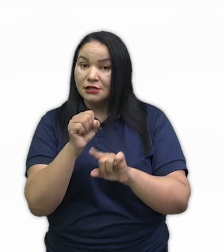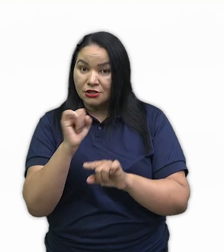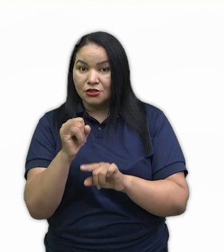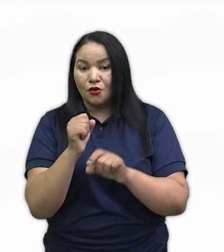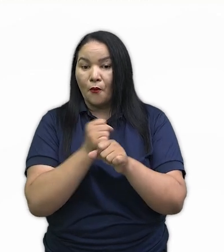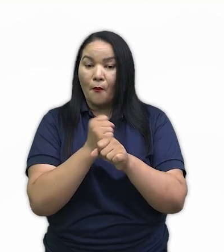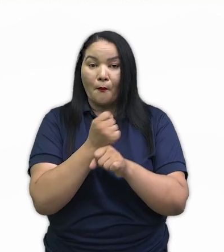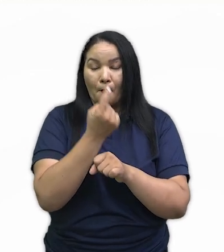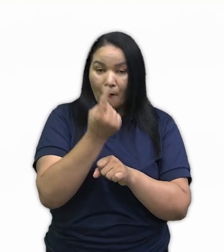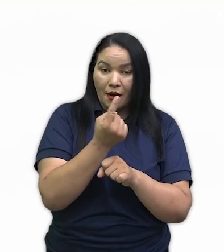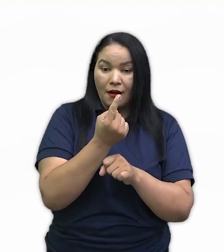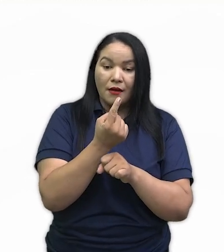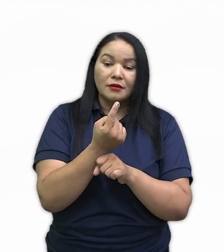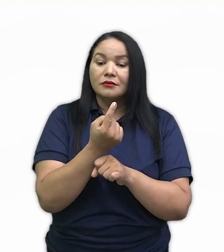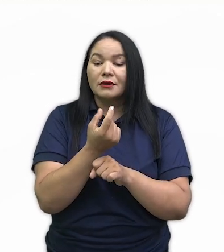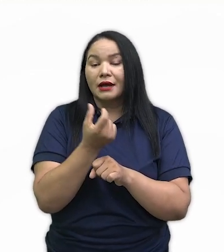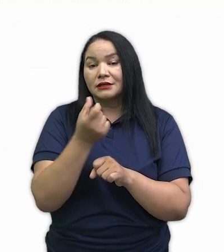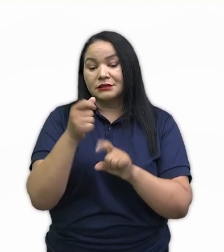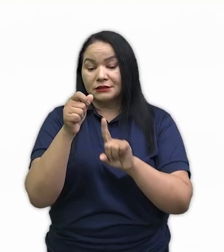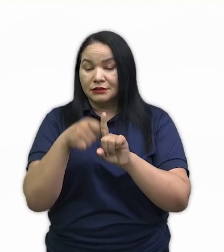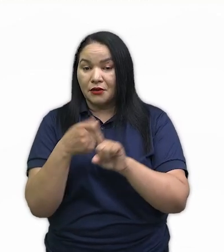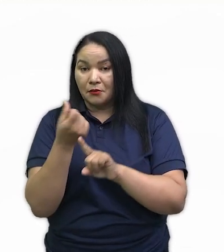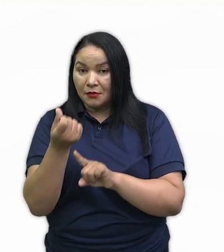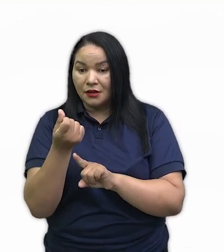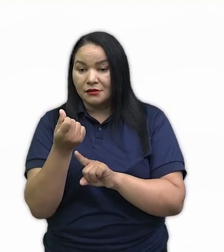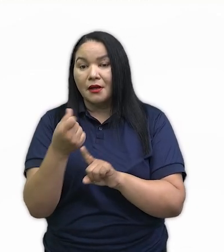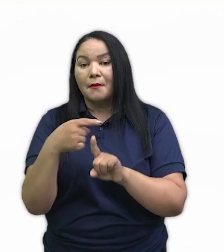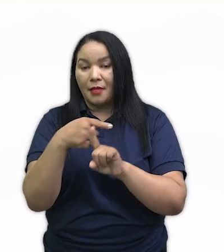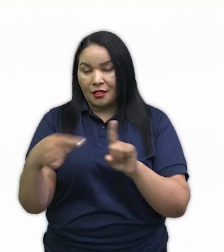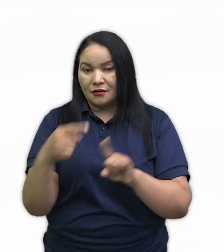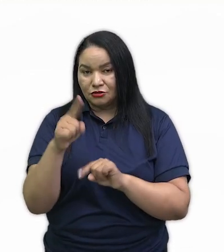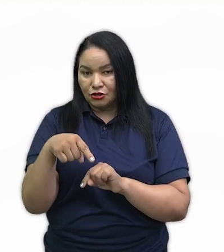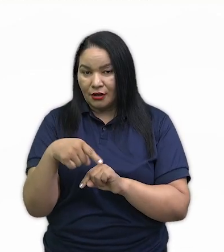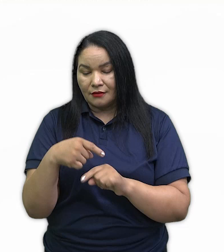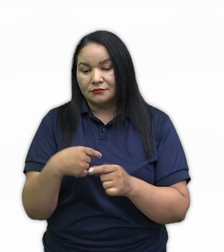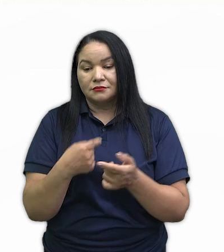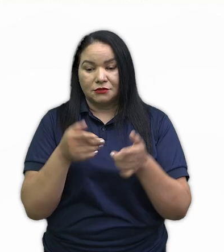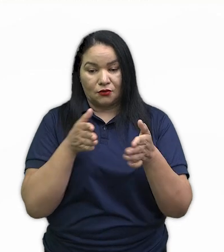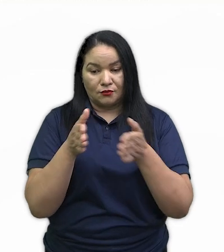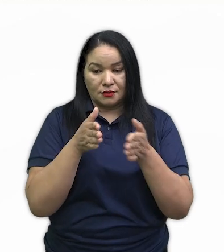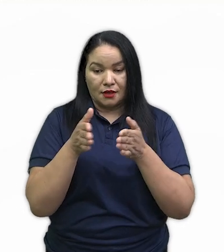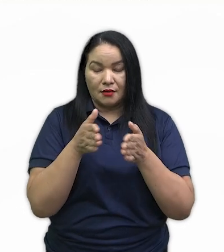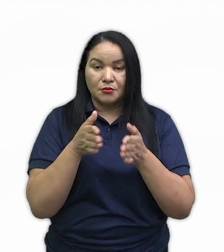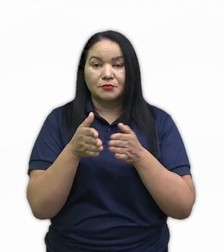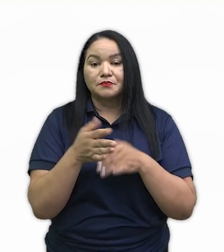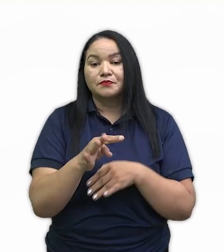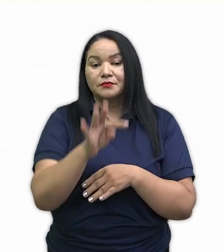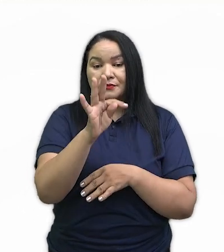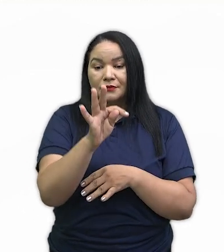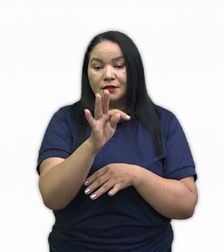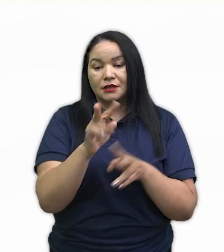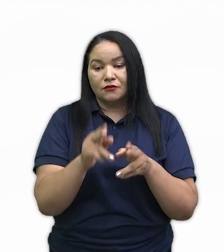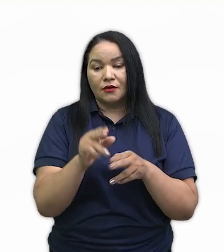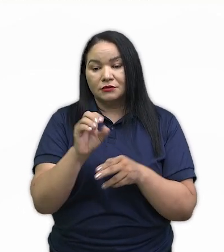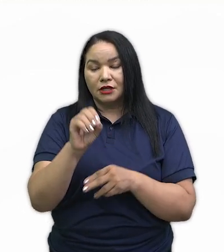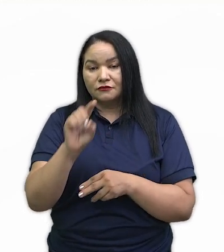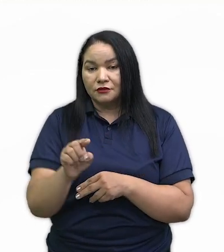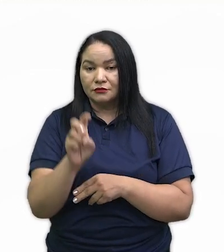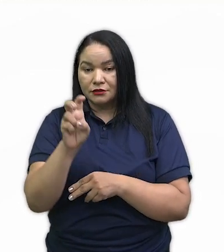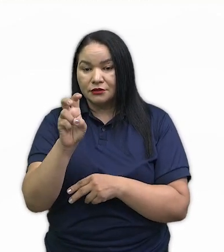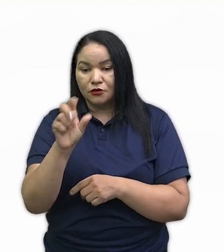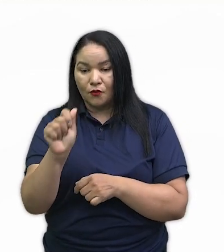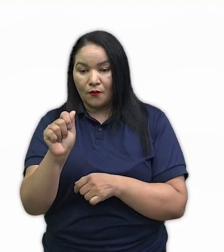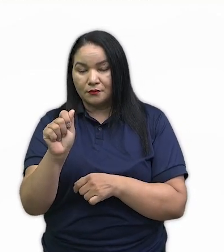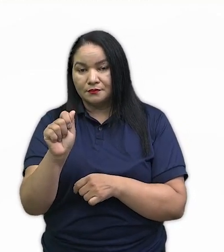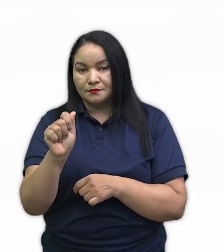12, 6 meses é a metade. Então, aqui a taxa, aliás, o tempo, perdão, equivale a meio ano. Então, vou